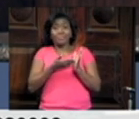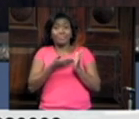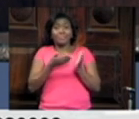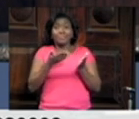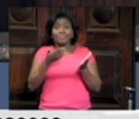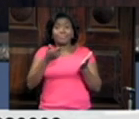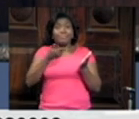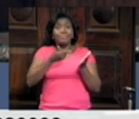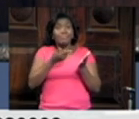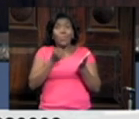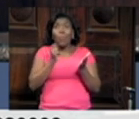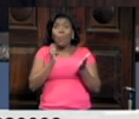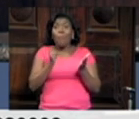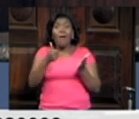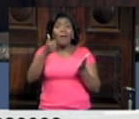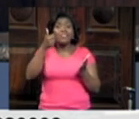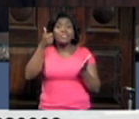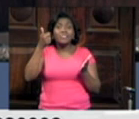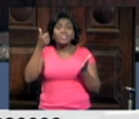quase